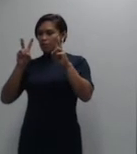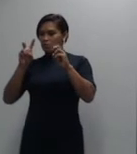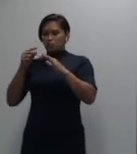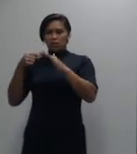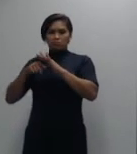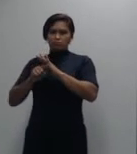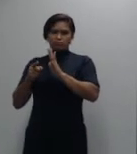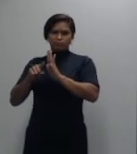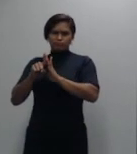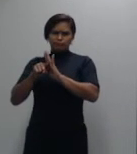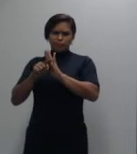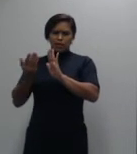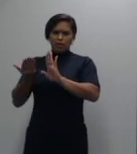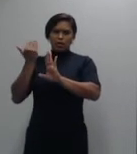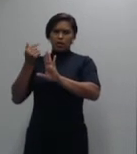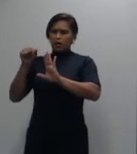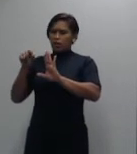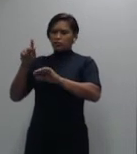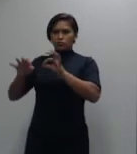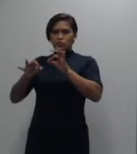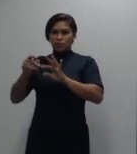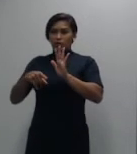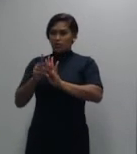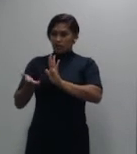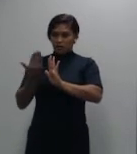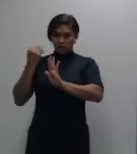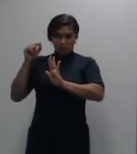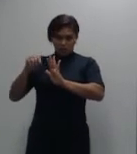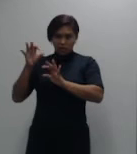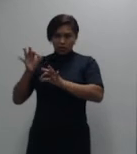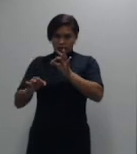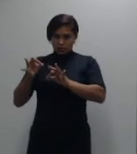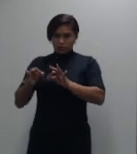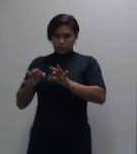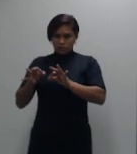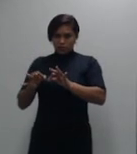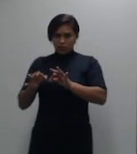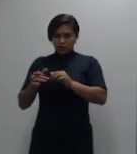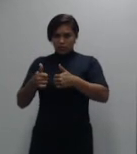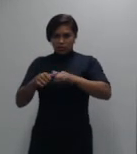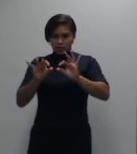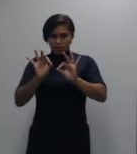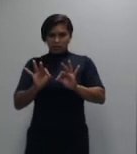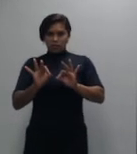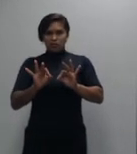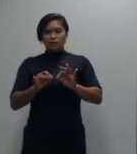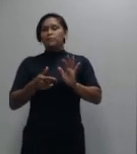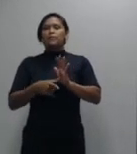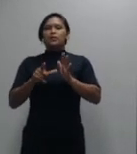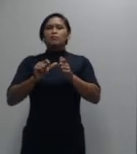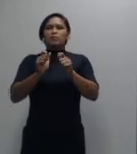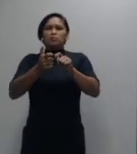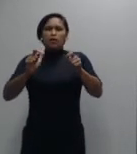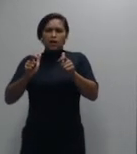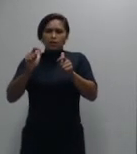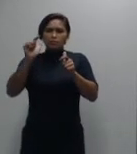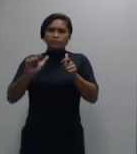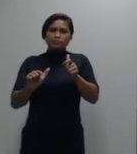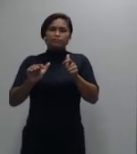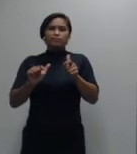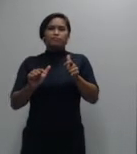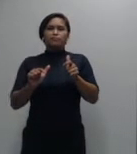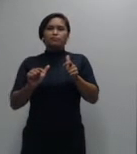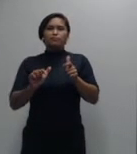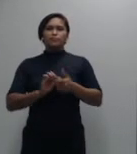fundo Oi e a matéria de fundo foi amplamente é